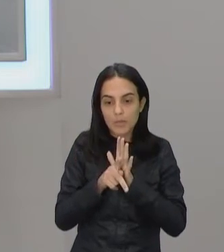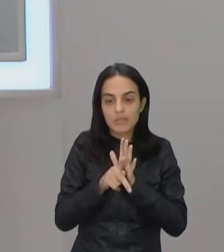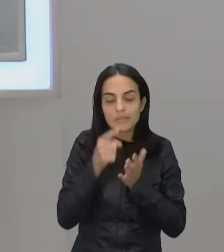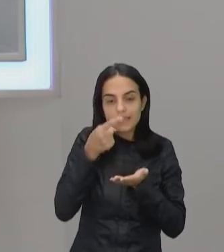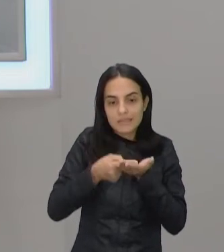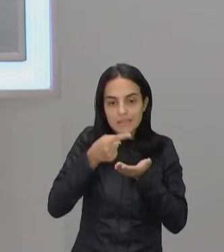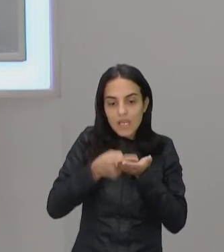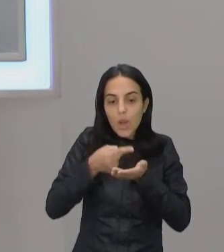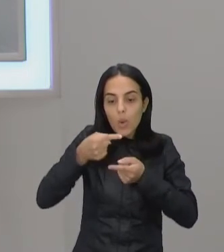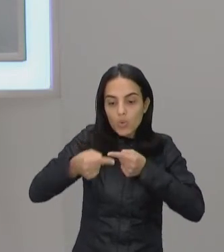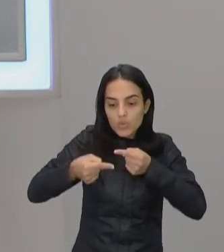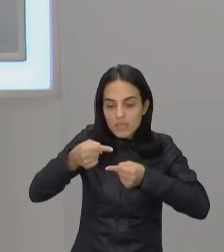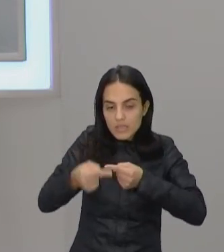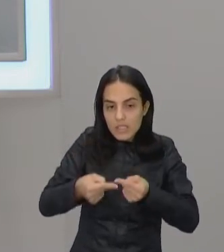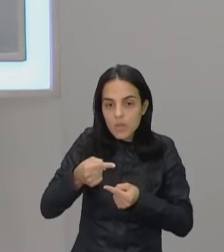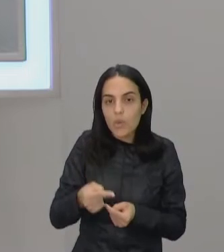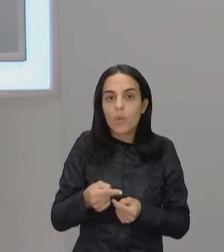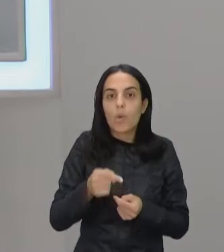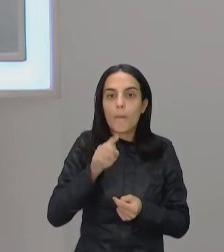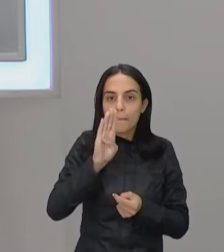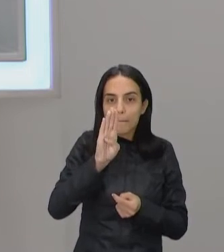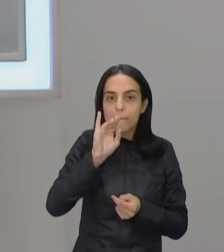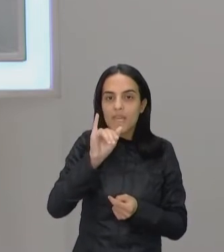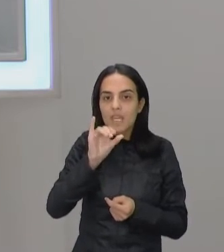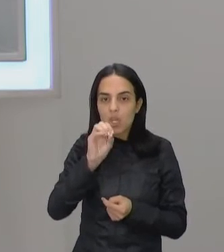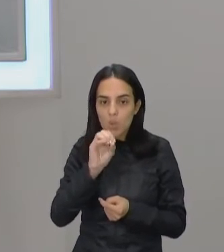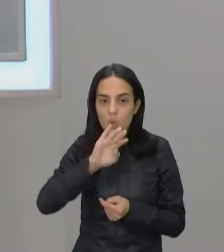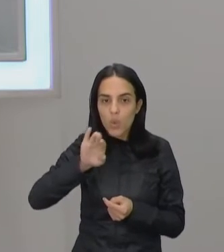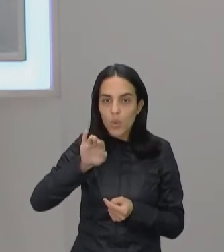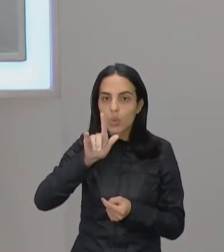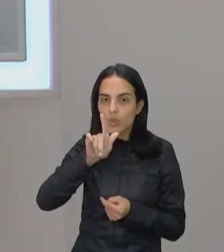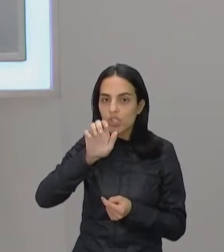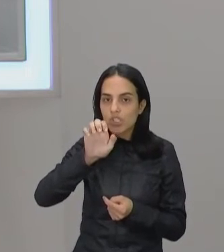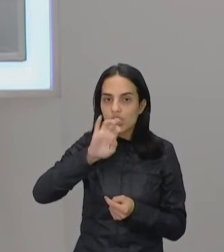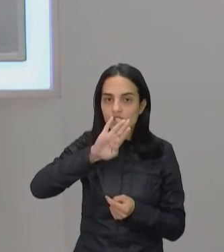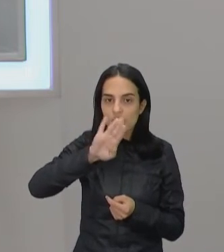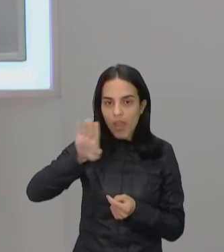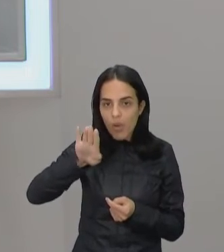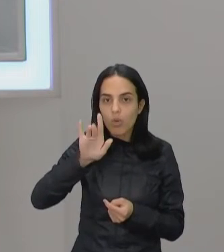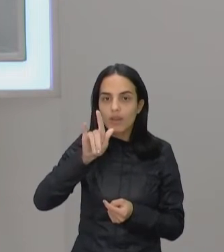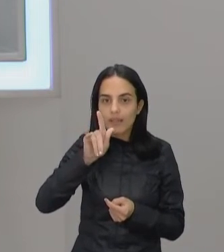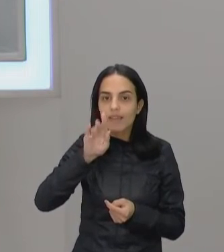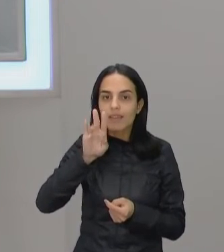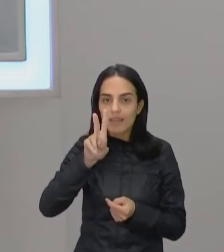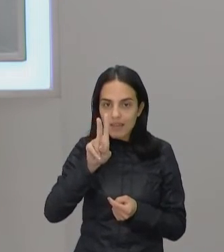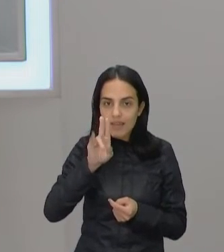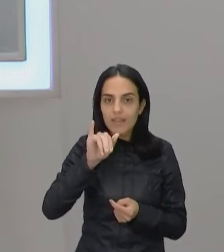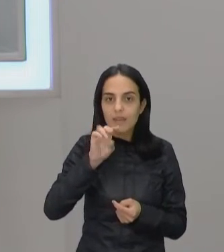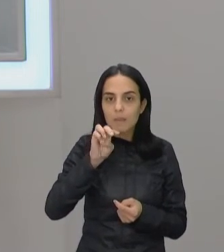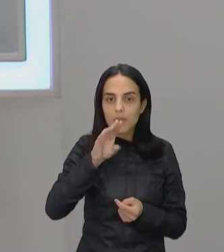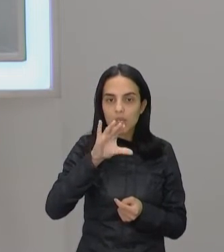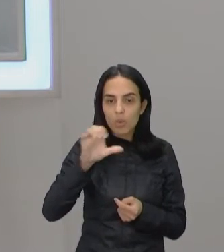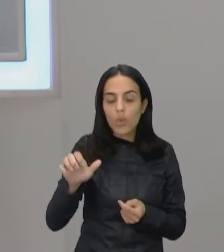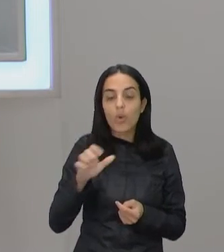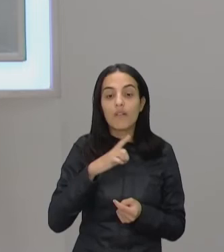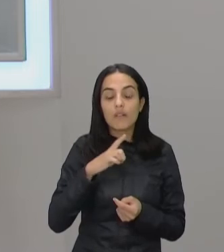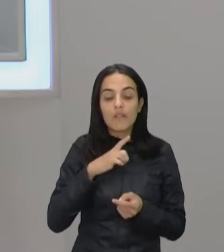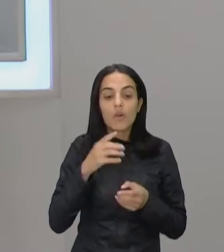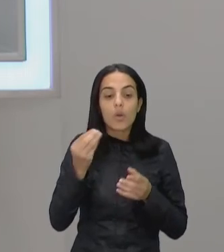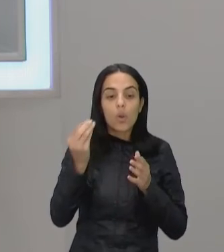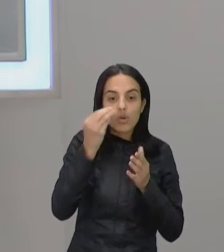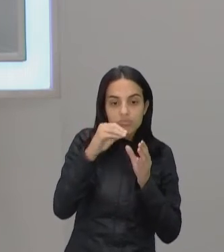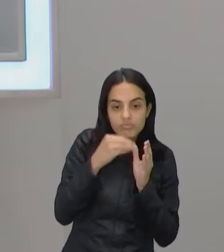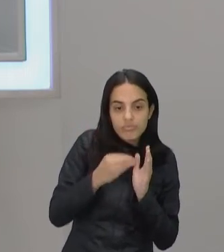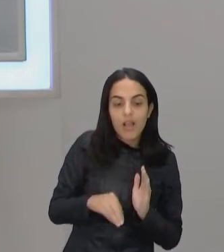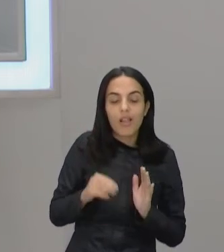cumpridos os ciclos biogeoquímicos, que através de oxirredução, precipitação e neutralização, é que eu vou colocar esses